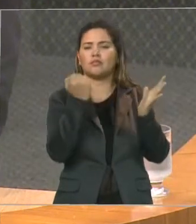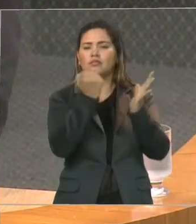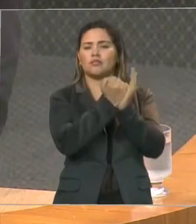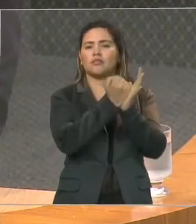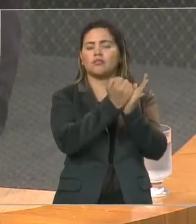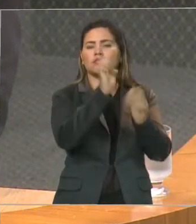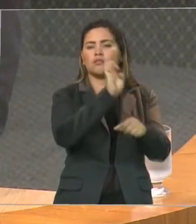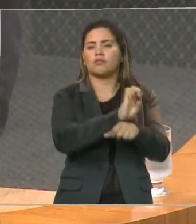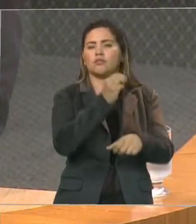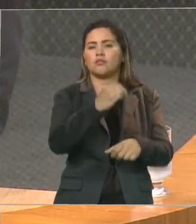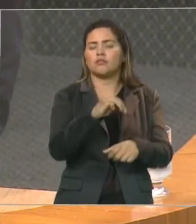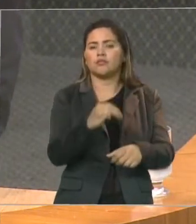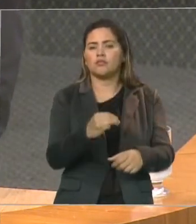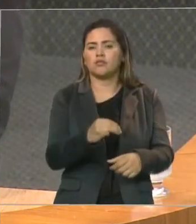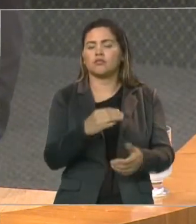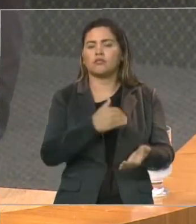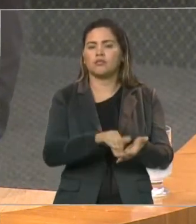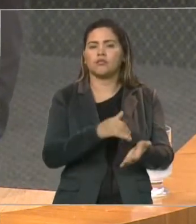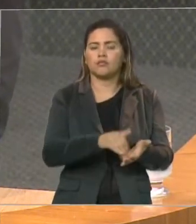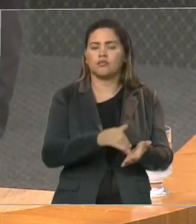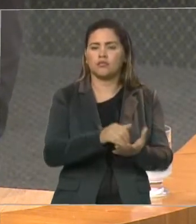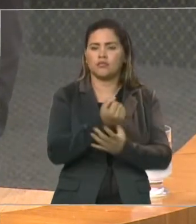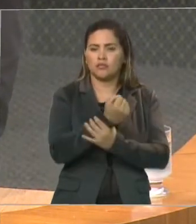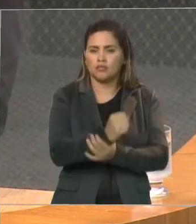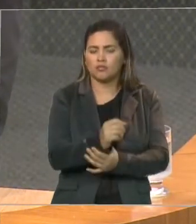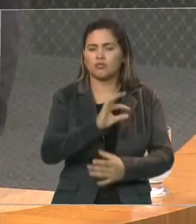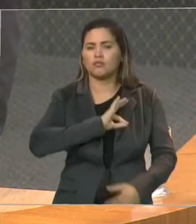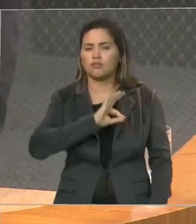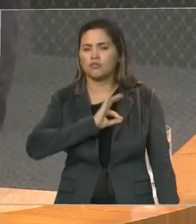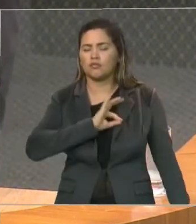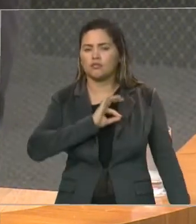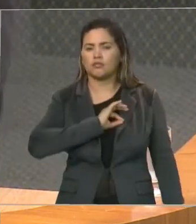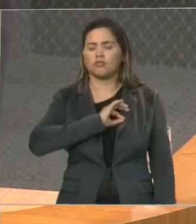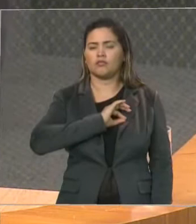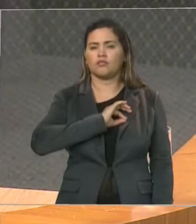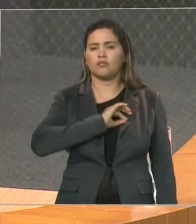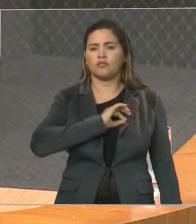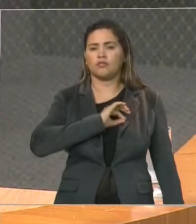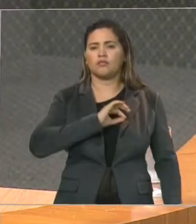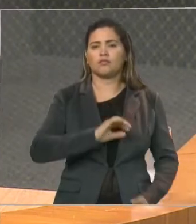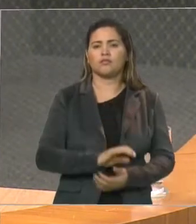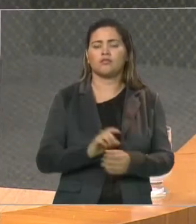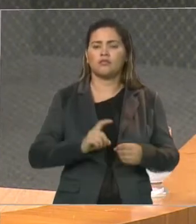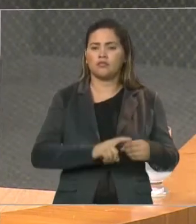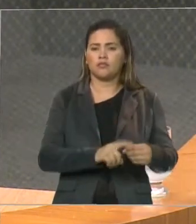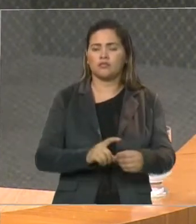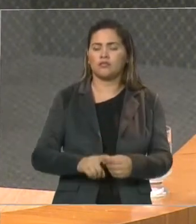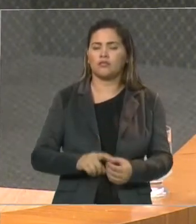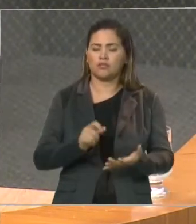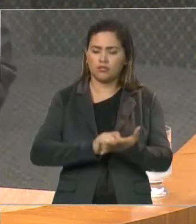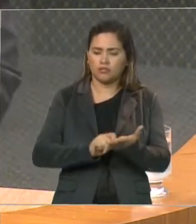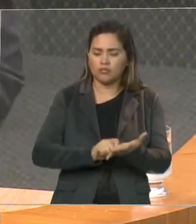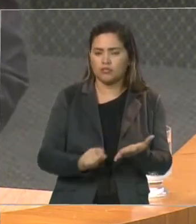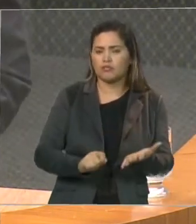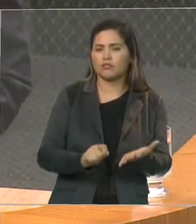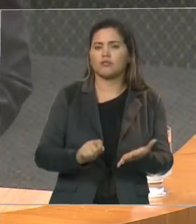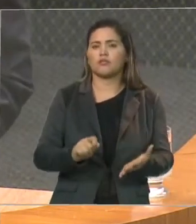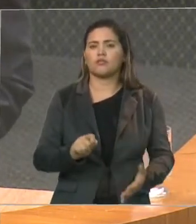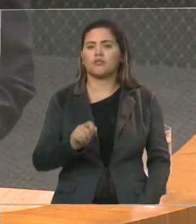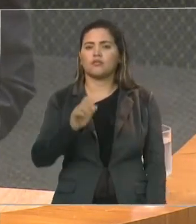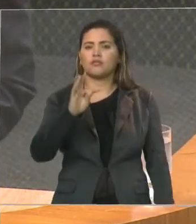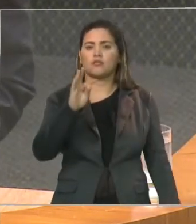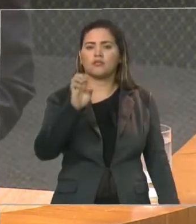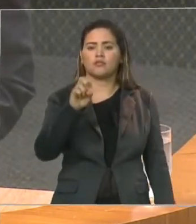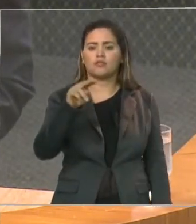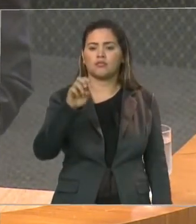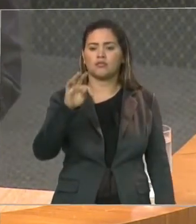Polícia Militar do Maranhão, Comando do Policiamento do Interior, e assinado por um tenente-coronel como um